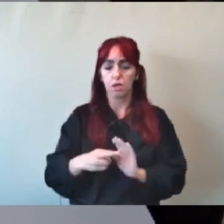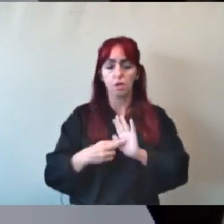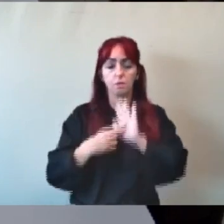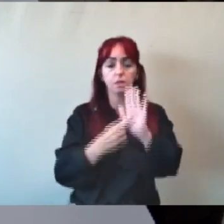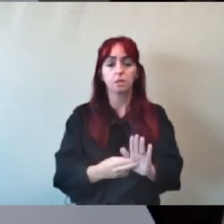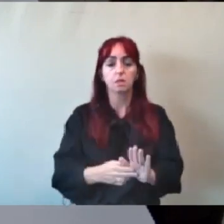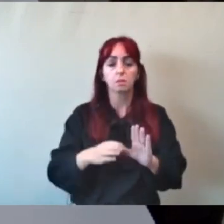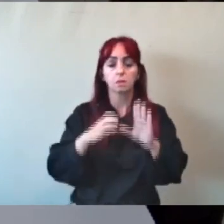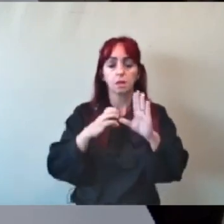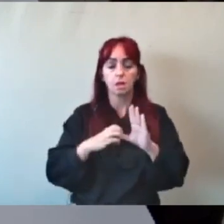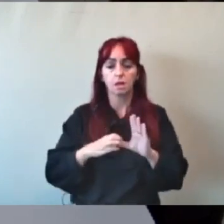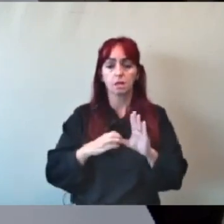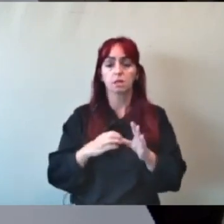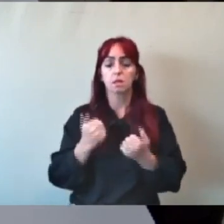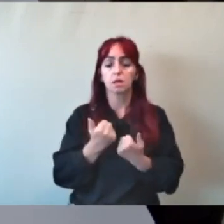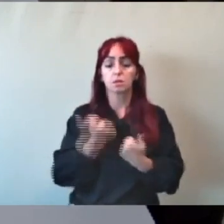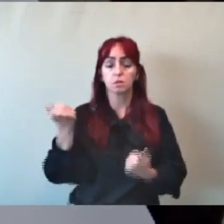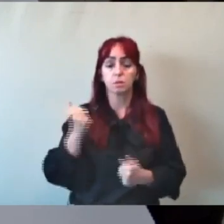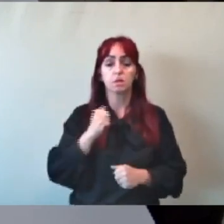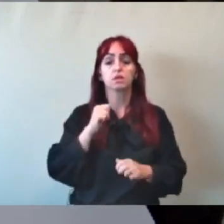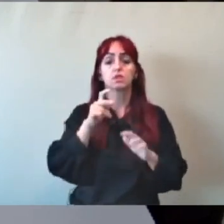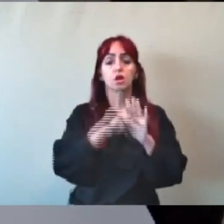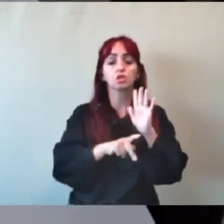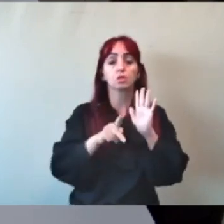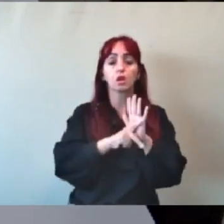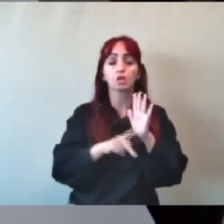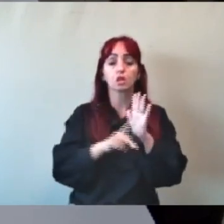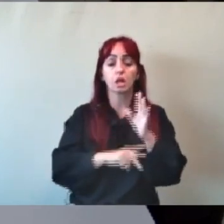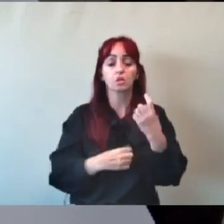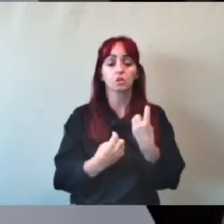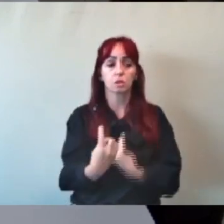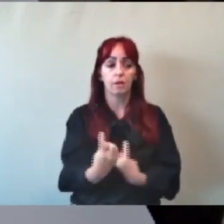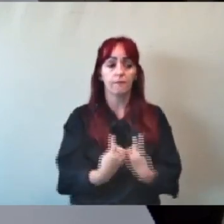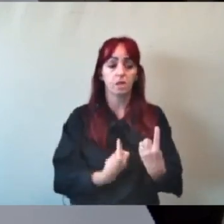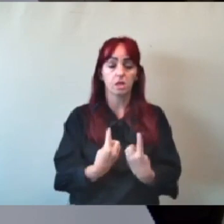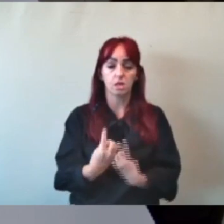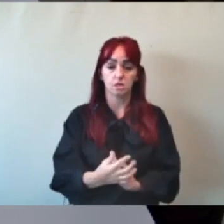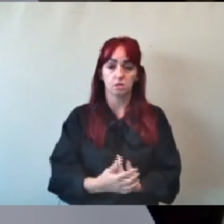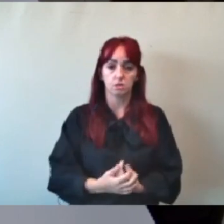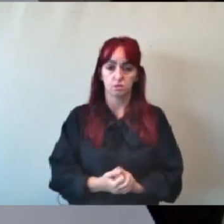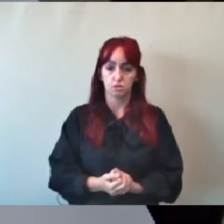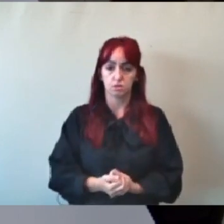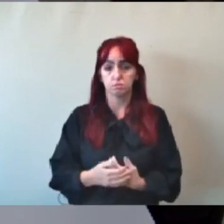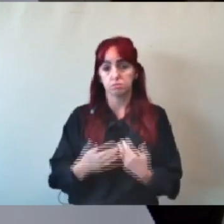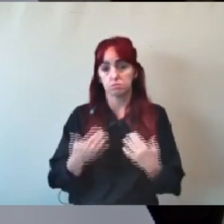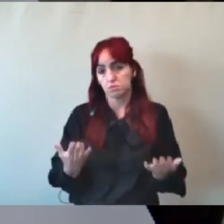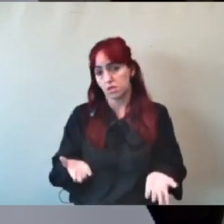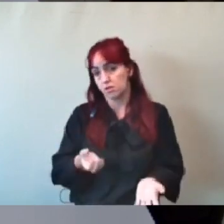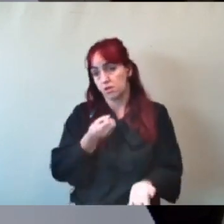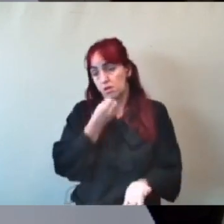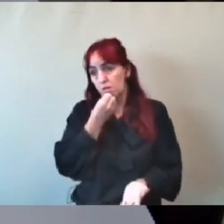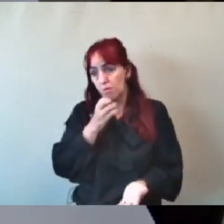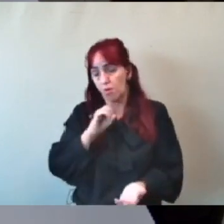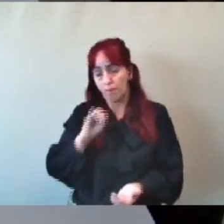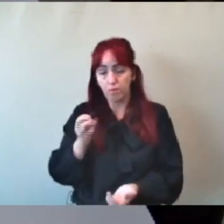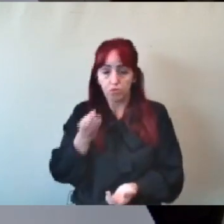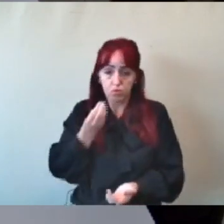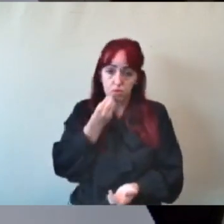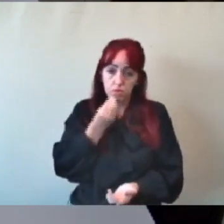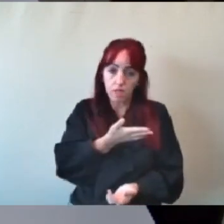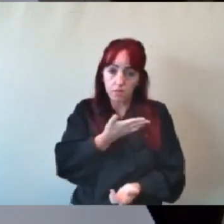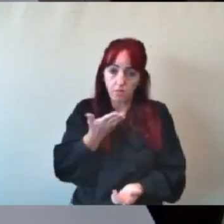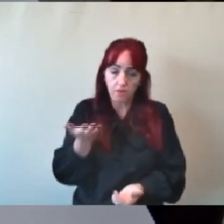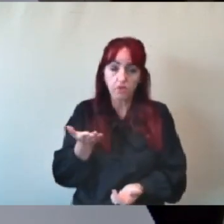de projetos viários. Talvez seja uma boa oportunidade, né, para que vocês, comerciantes,